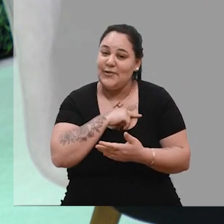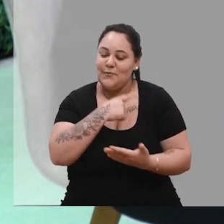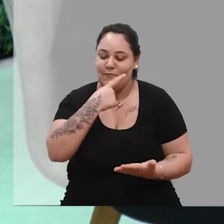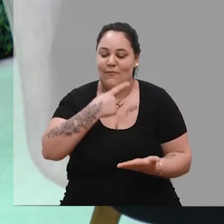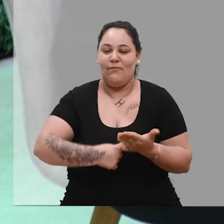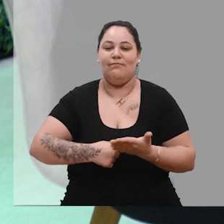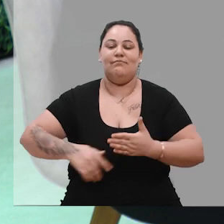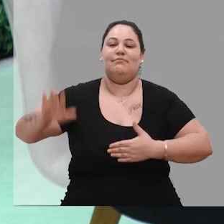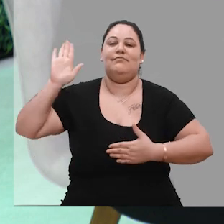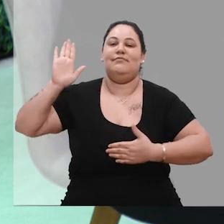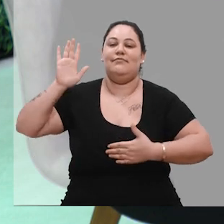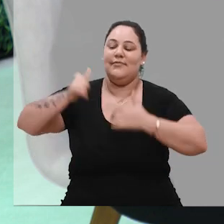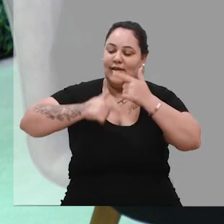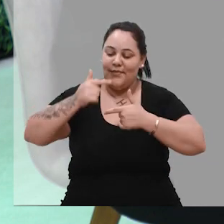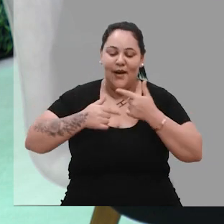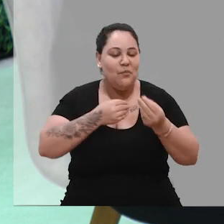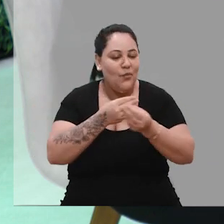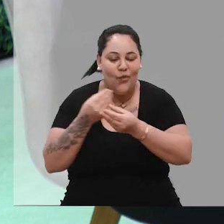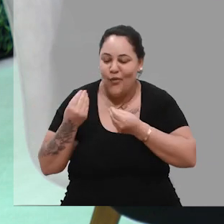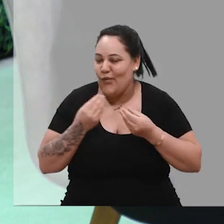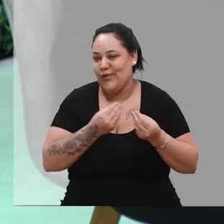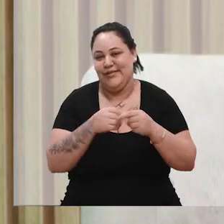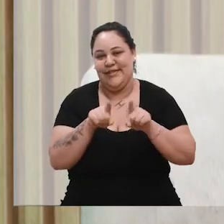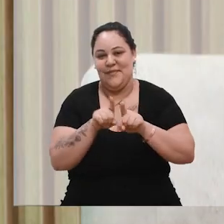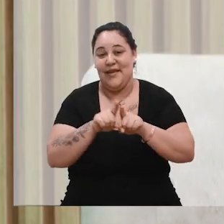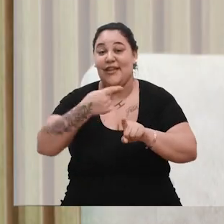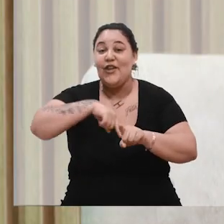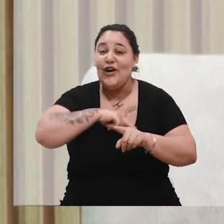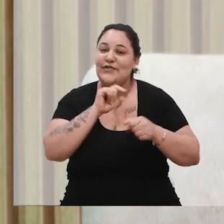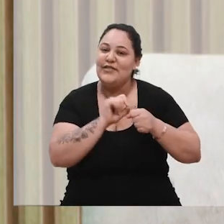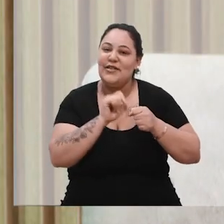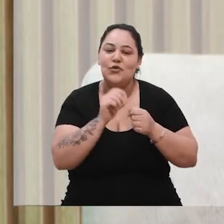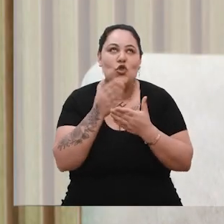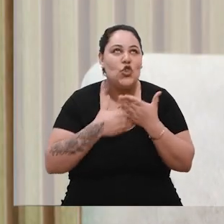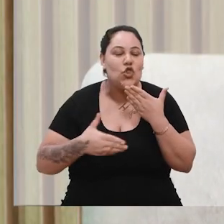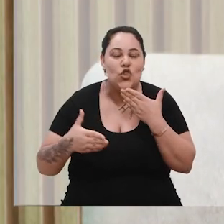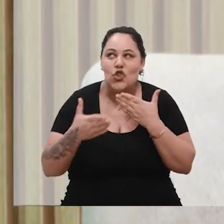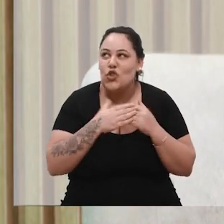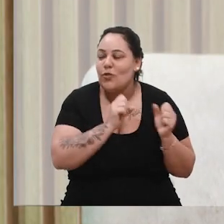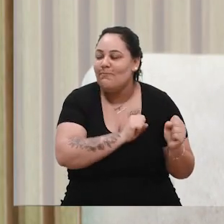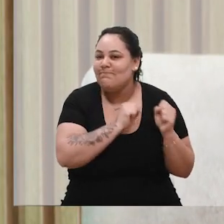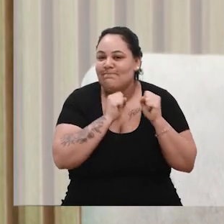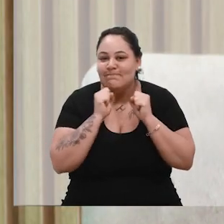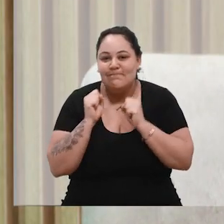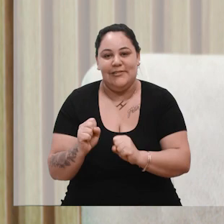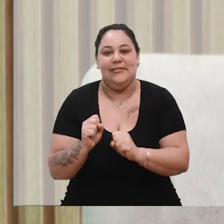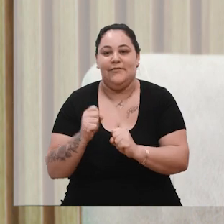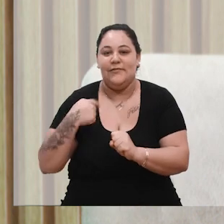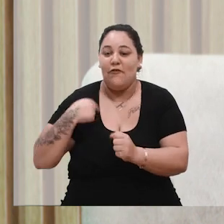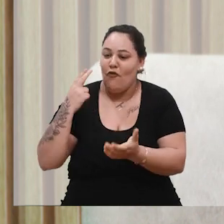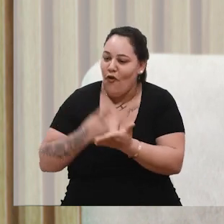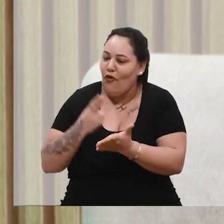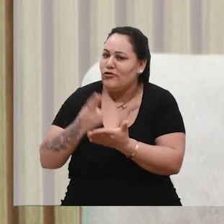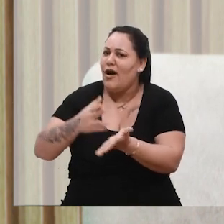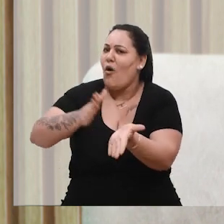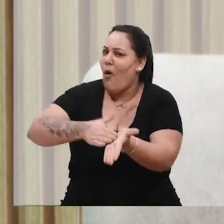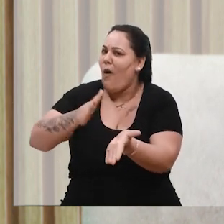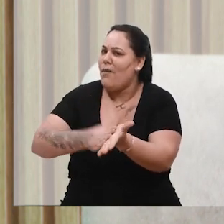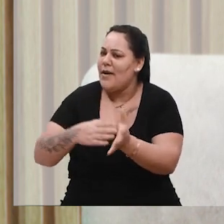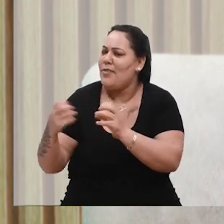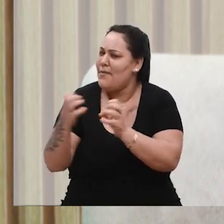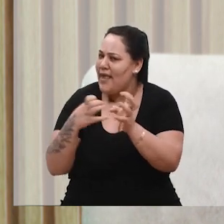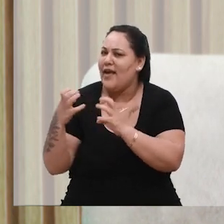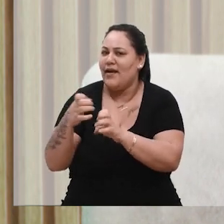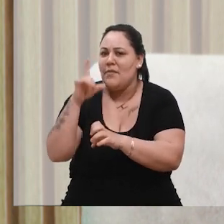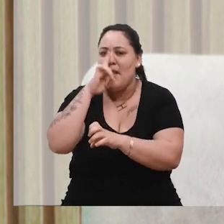compromisso de trabalhar muito, muito por essas questões tão importantes. A gente vem fazendo todo o possível e vai continuar nessa briga boa, né? E